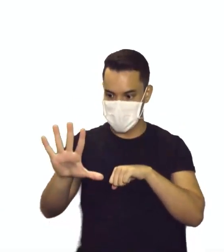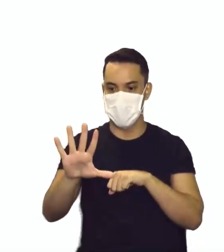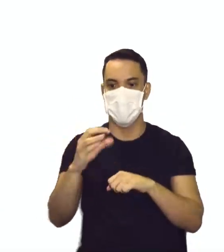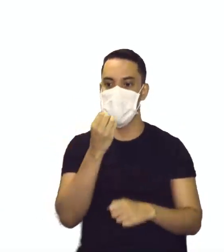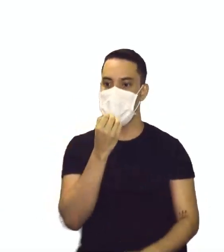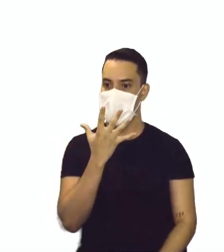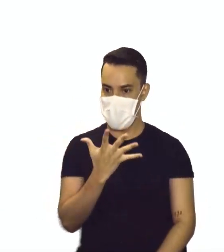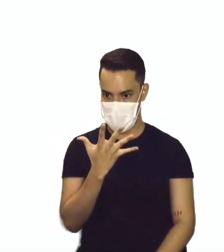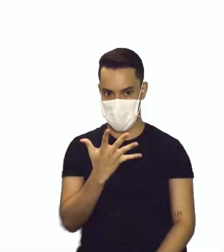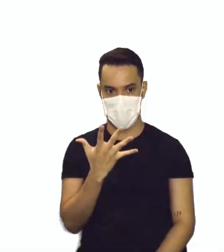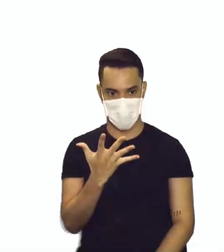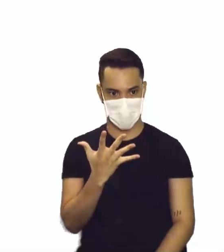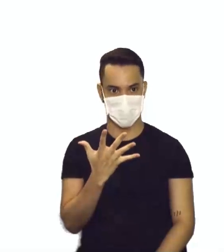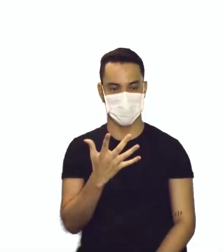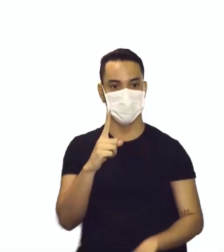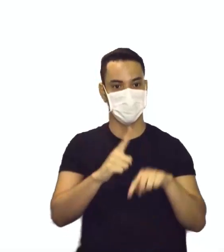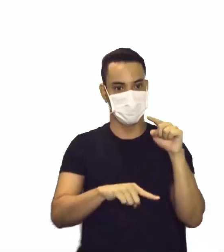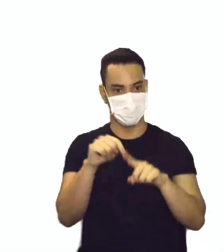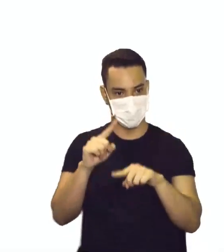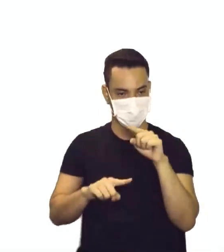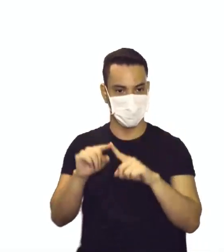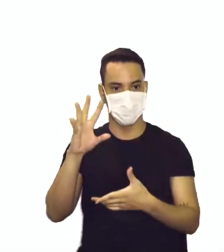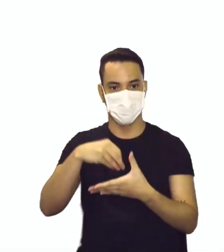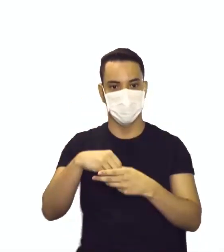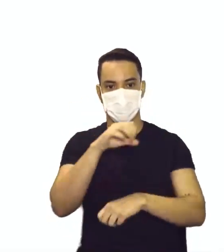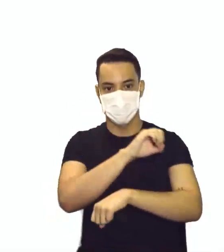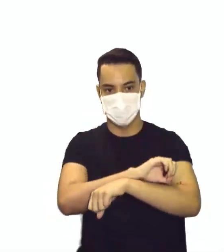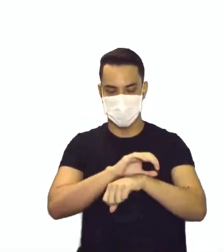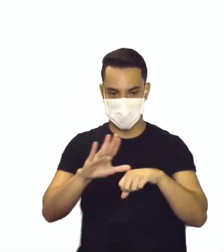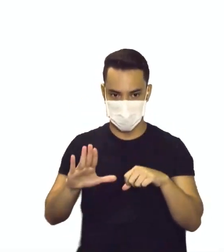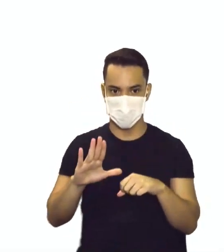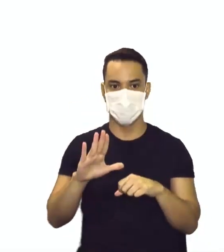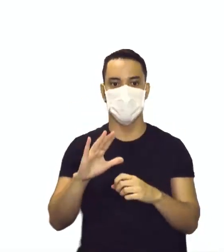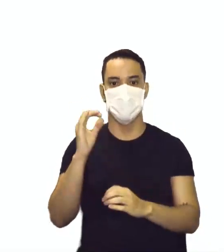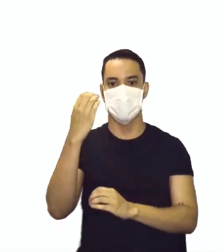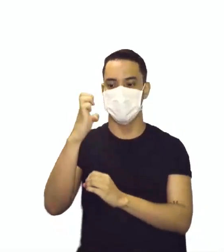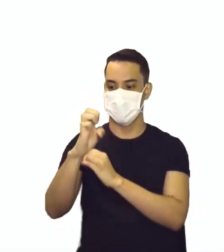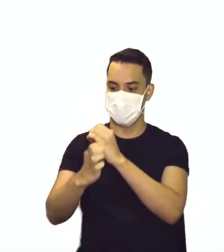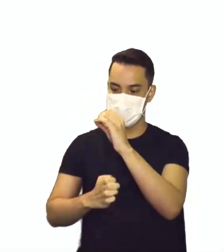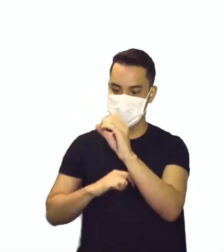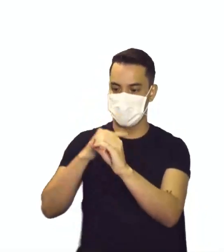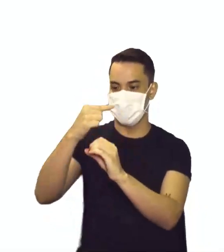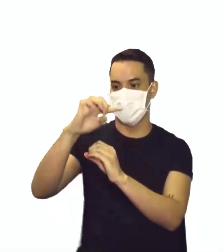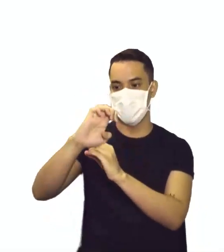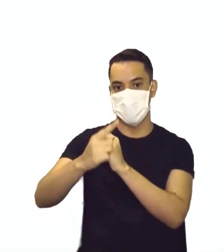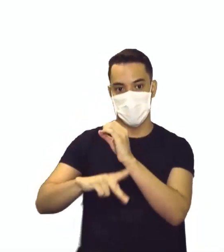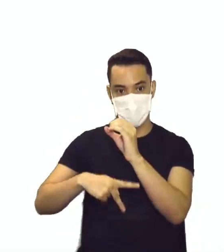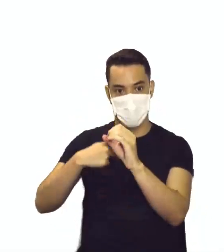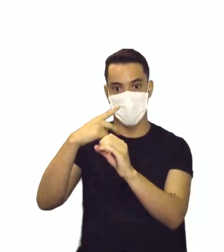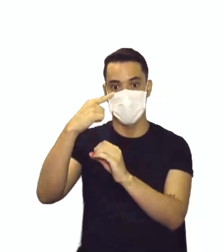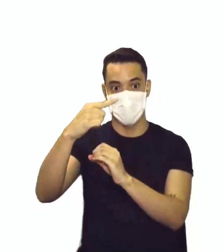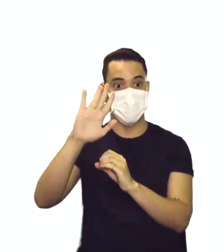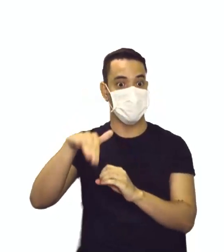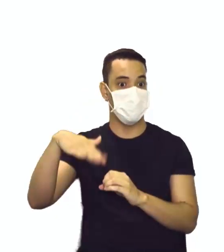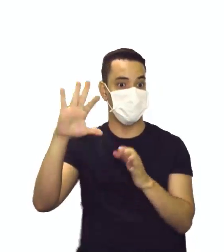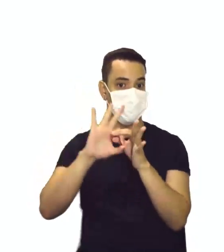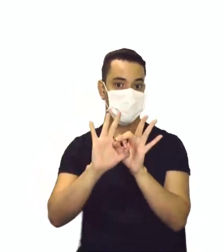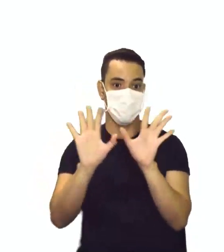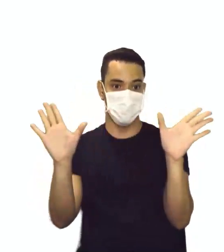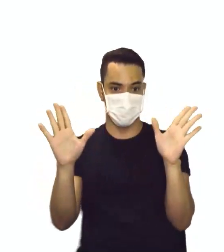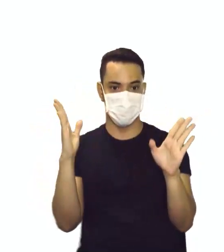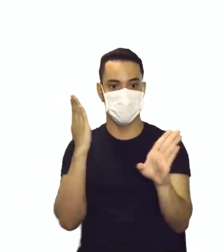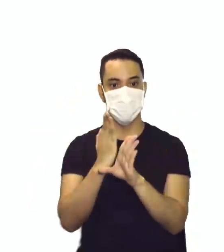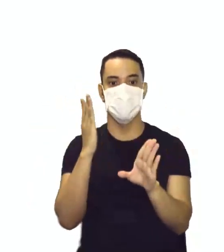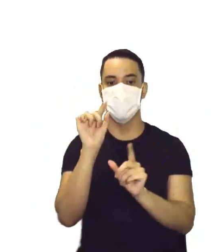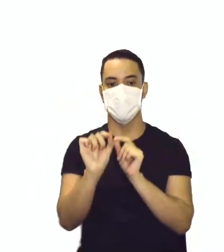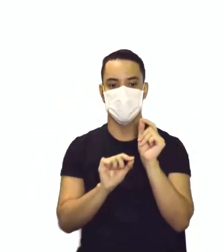certo? Vamos lá, nos materiais condutores, as cargas elétricas se movimentam com mais liberdade em função